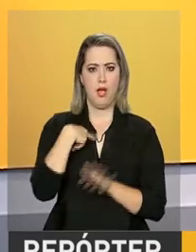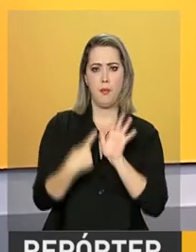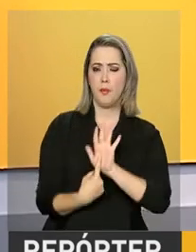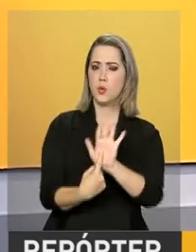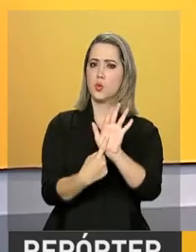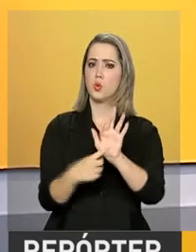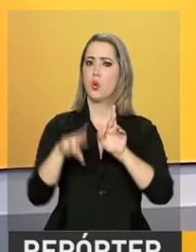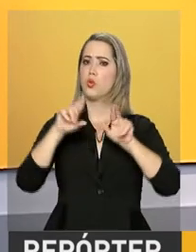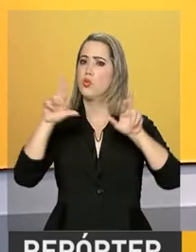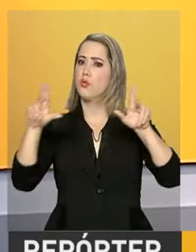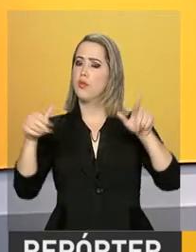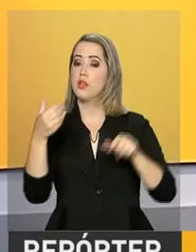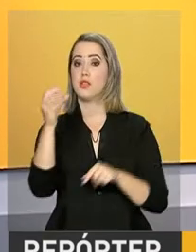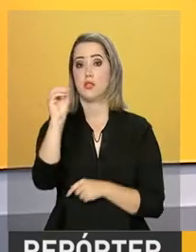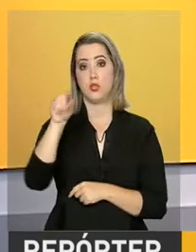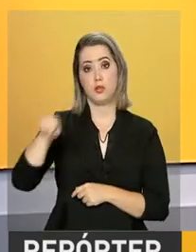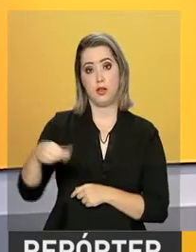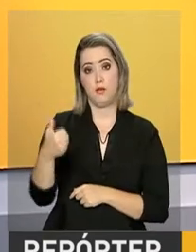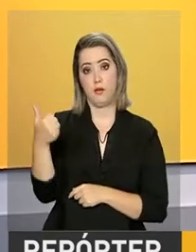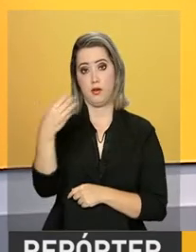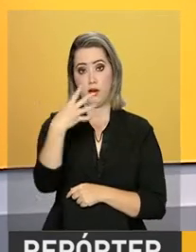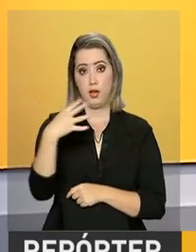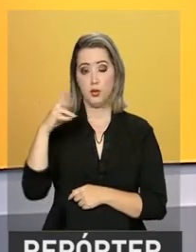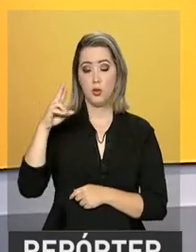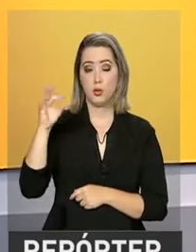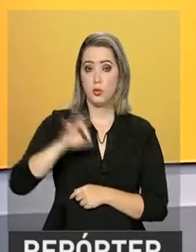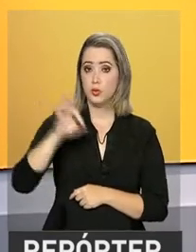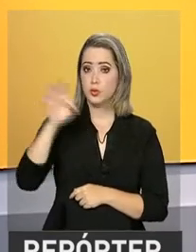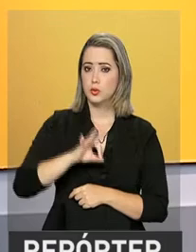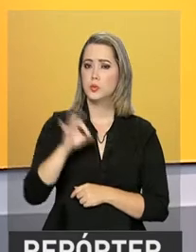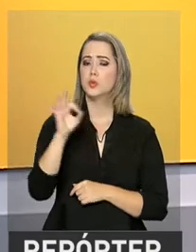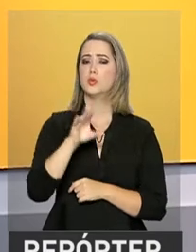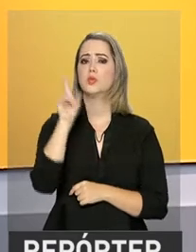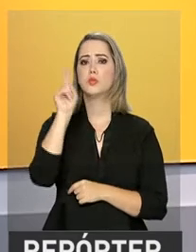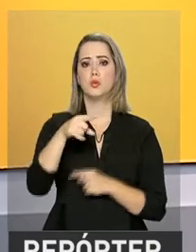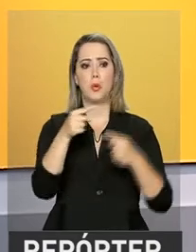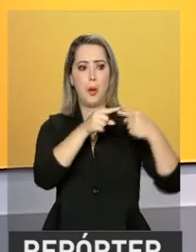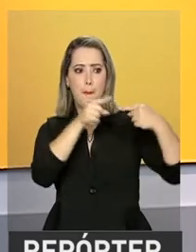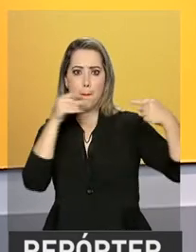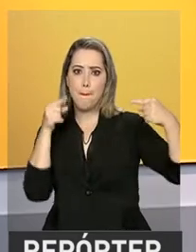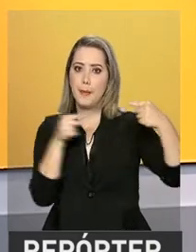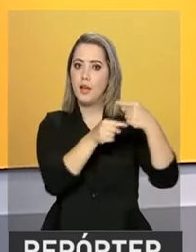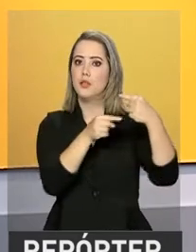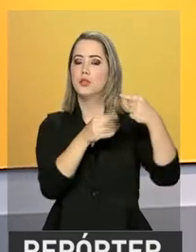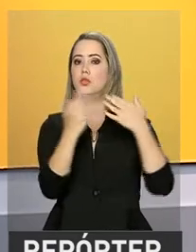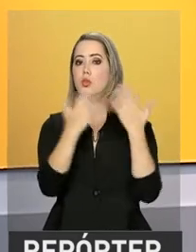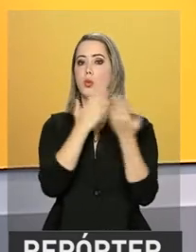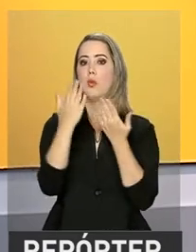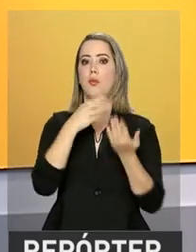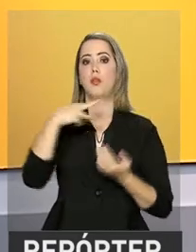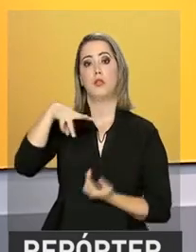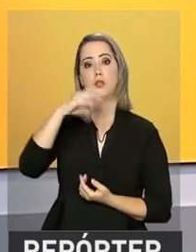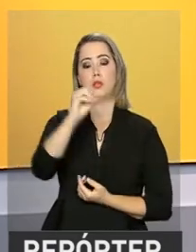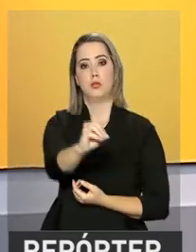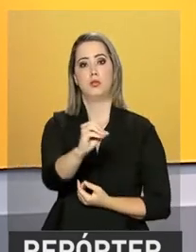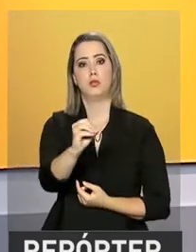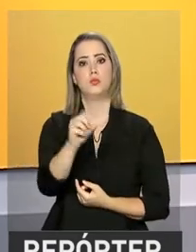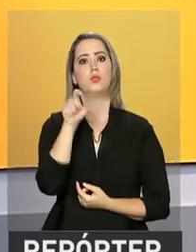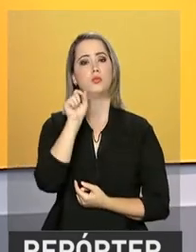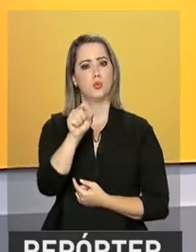variação de 0,14 por cento e ficou abaixo do resultado do mês de março quando